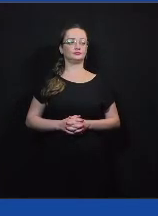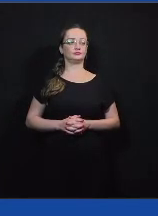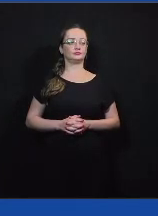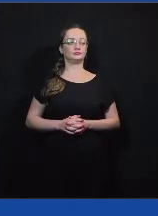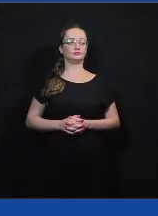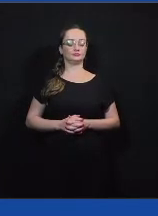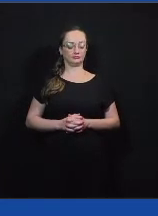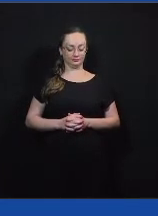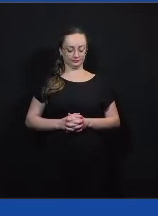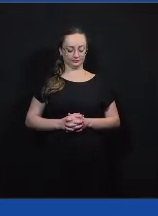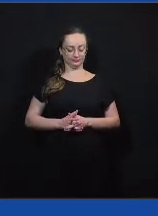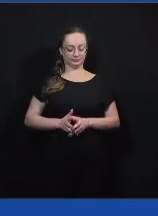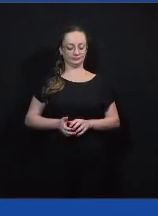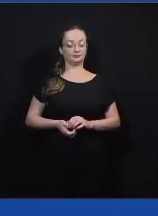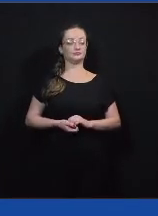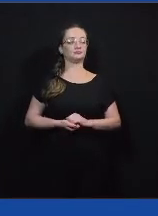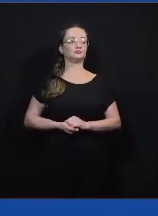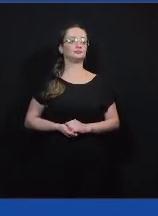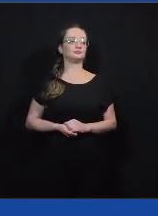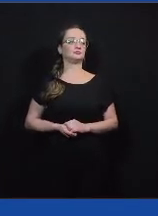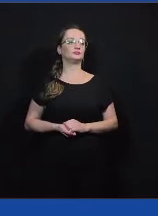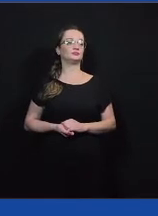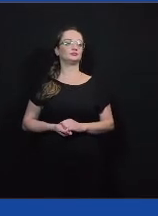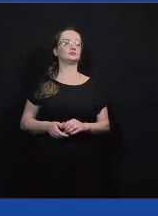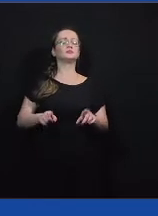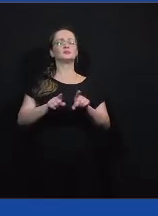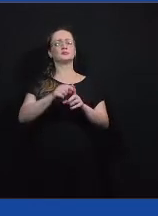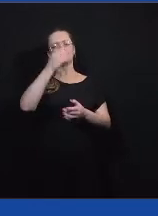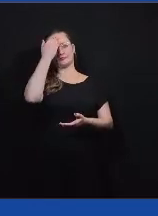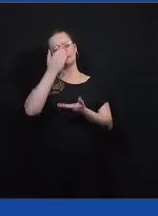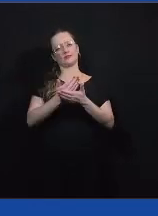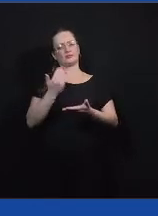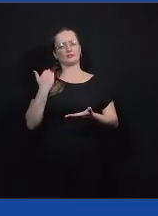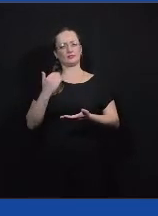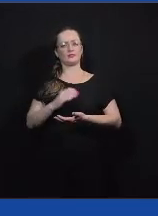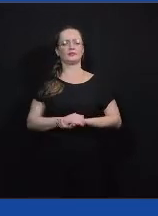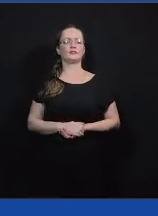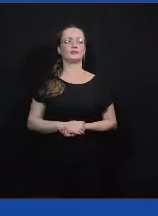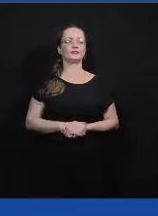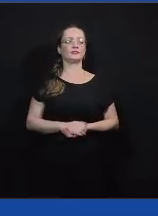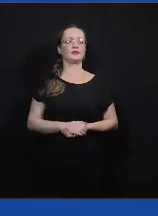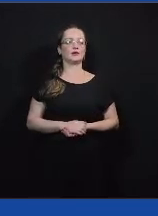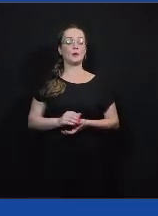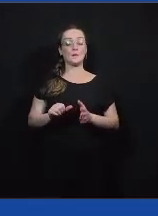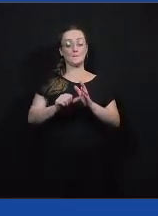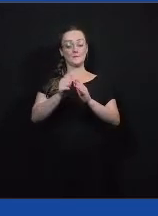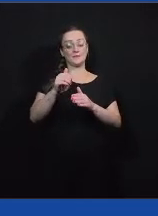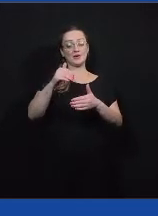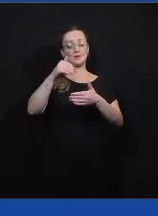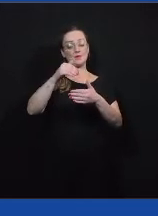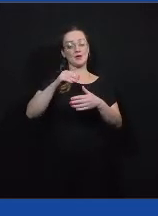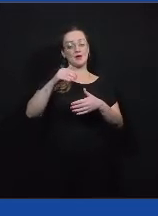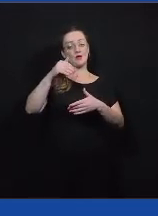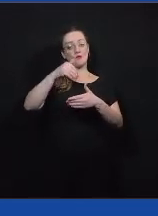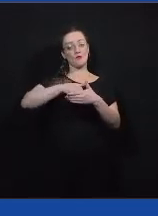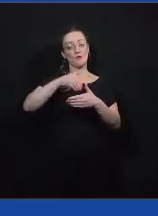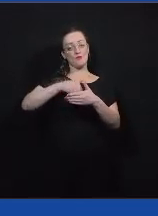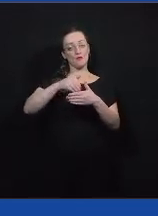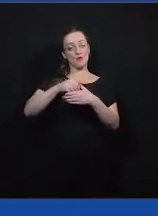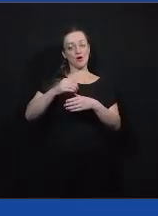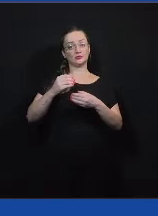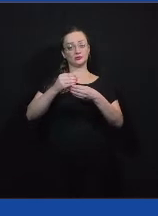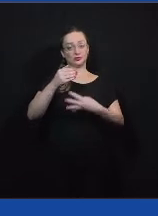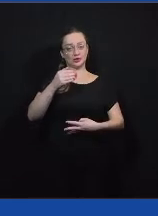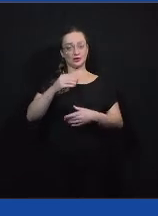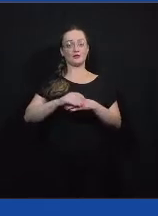e eu acho que é você também Oi ó vamos fazer o seguinte o primeiro Voto no chat ganha diz que foi em primeiro de